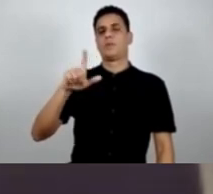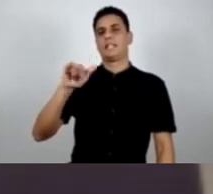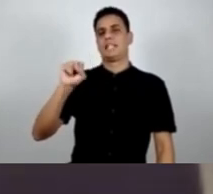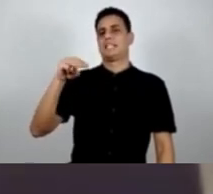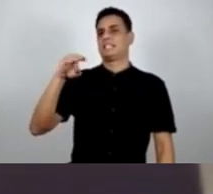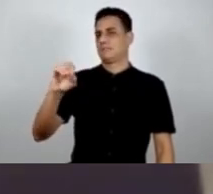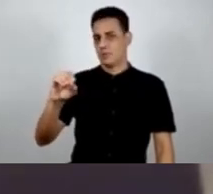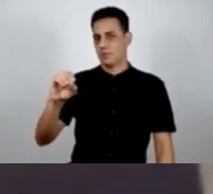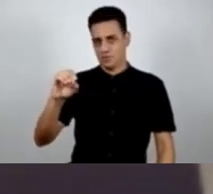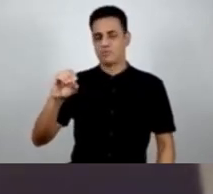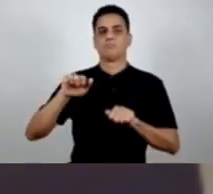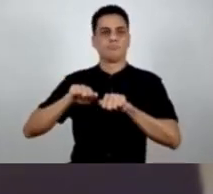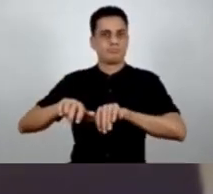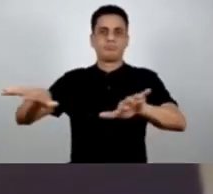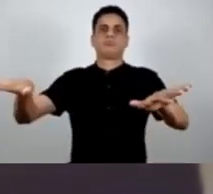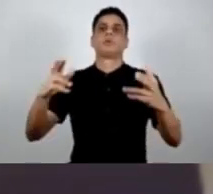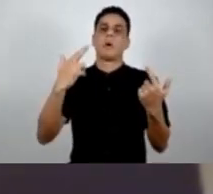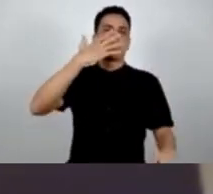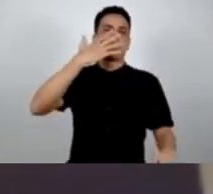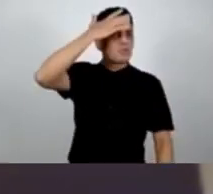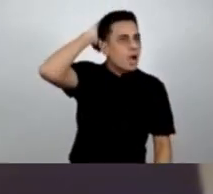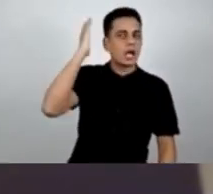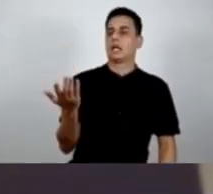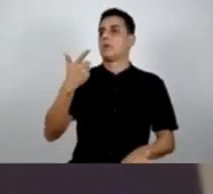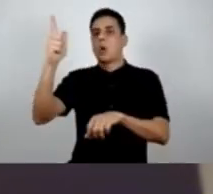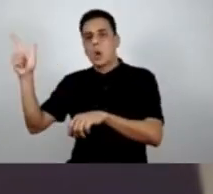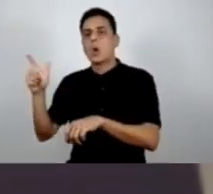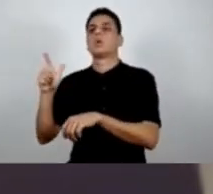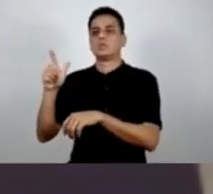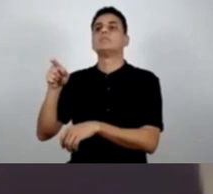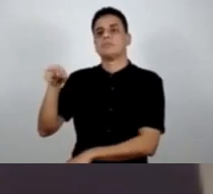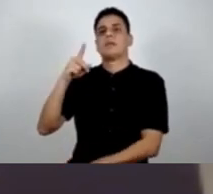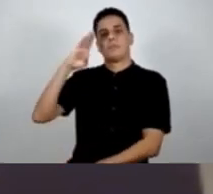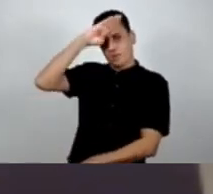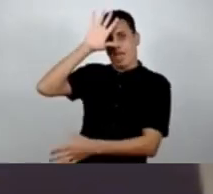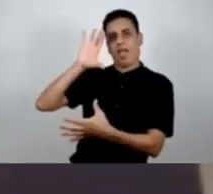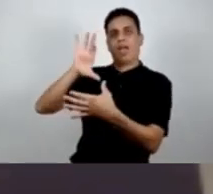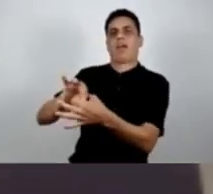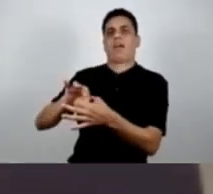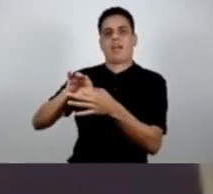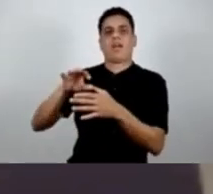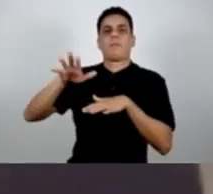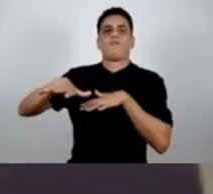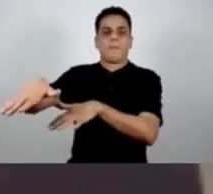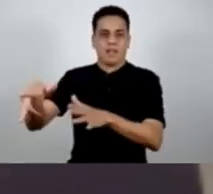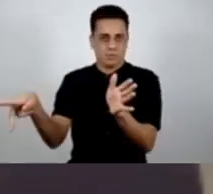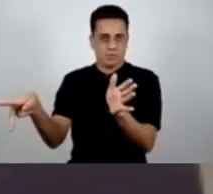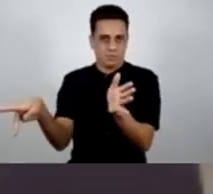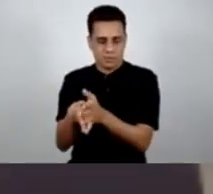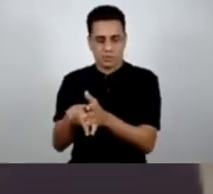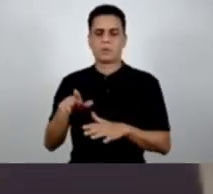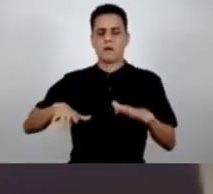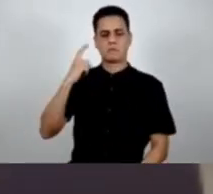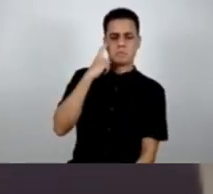Brexit no Reino Unido, como Trump, como Erdogan, e Bolsonaro também um exemplo. E eu às vezes me pergunto, se